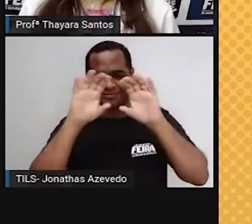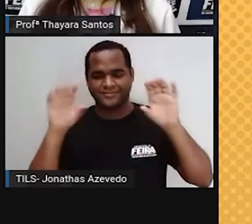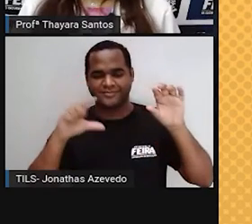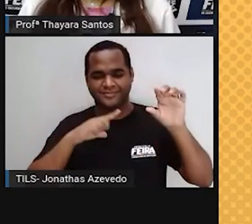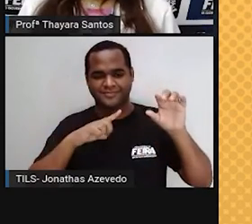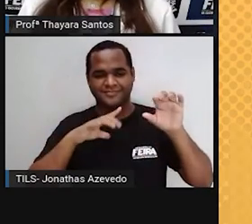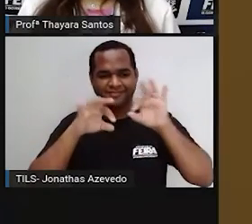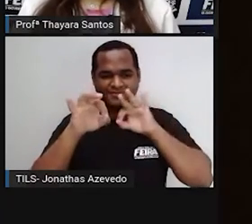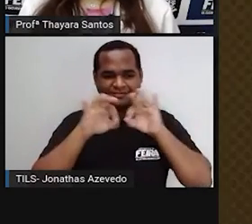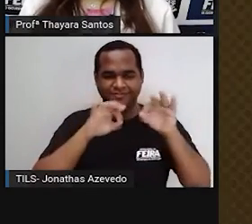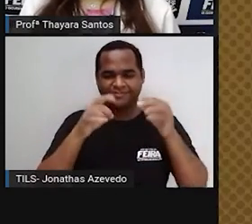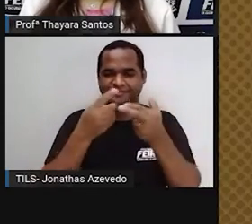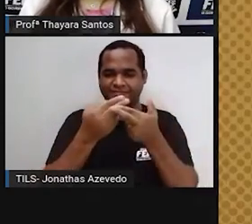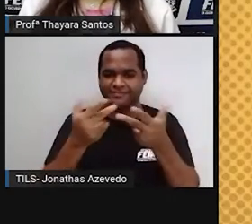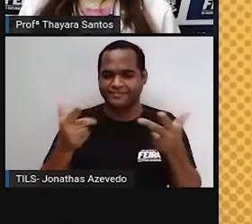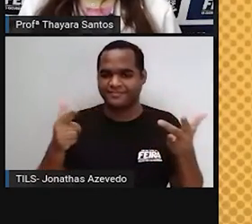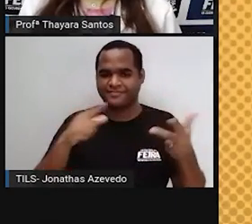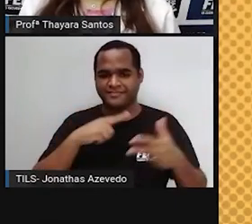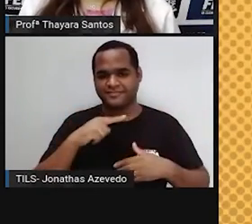Láctea.